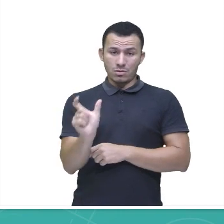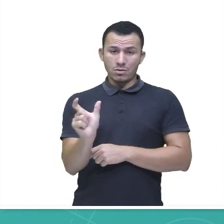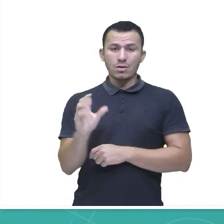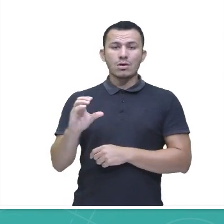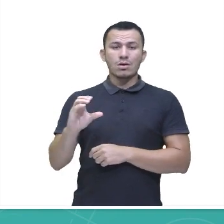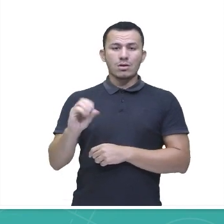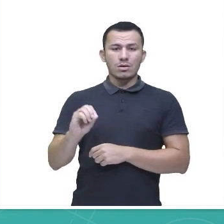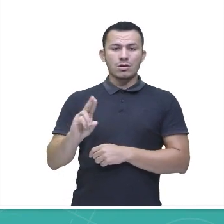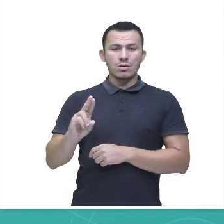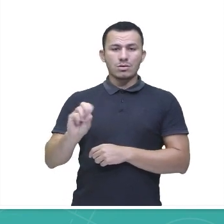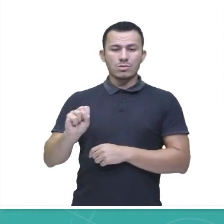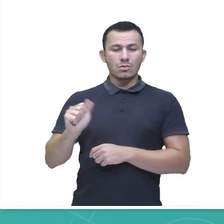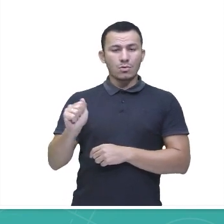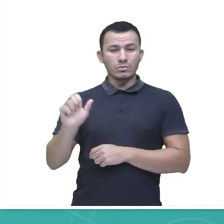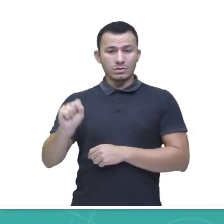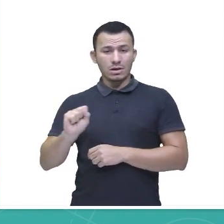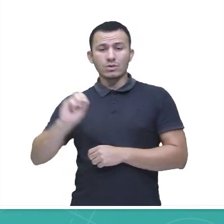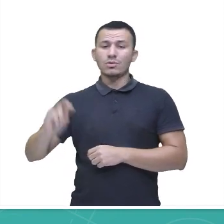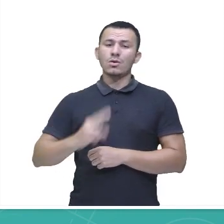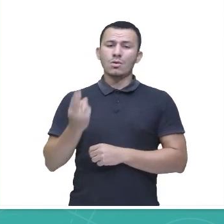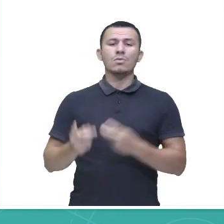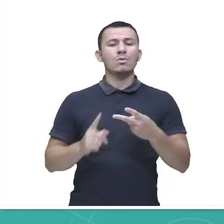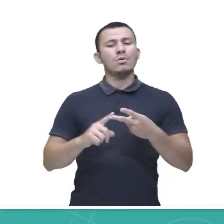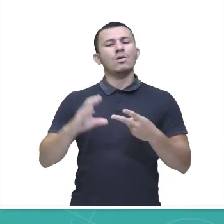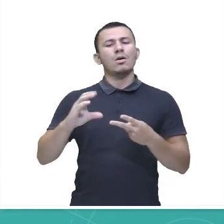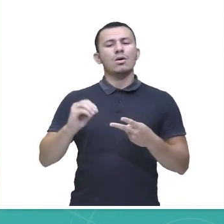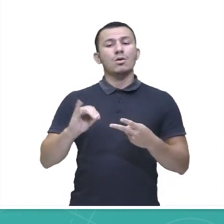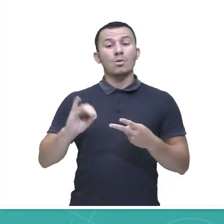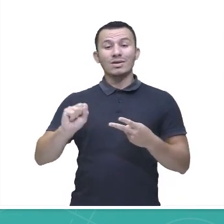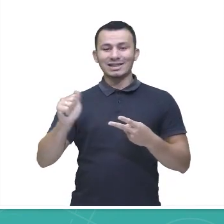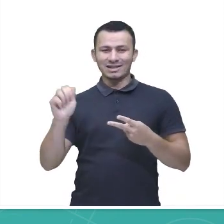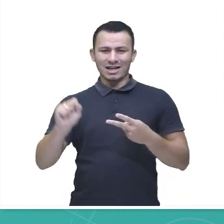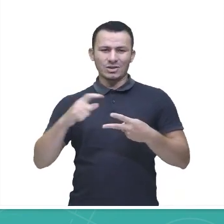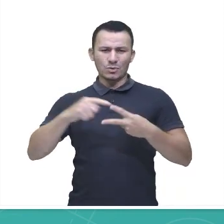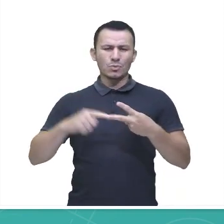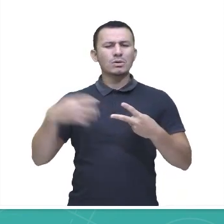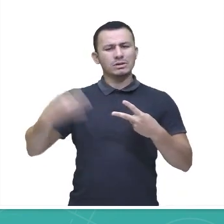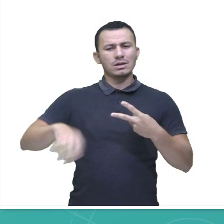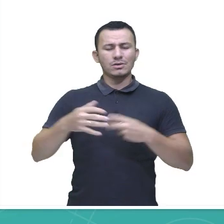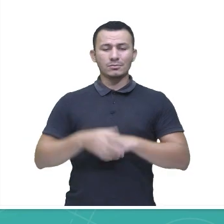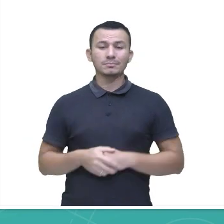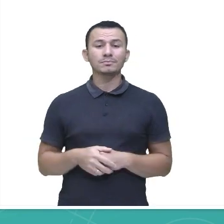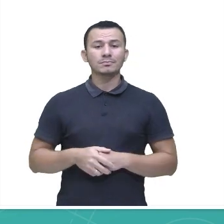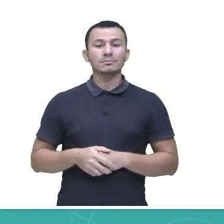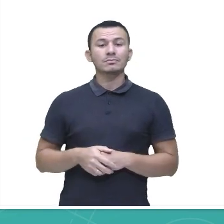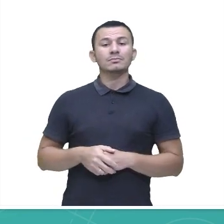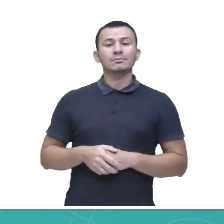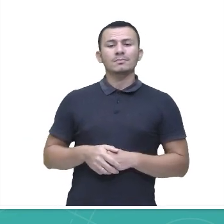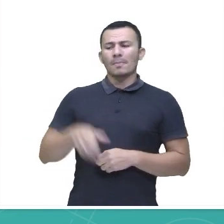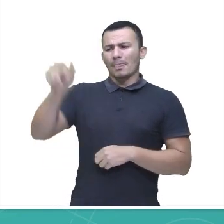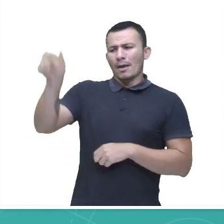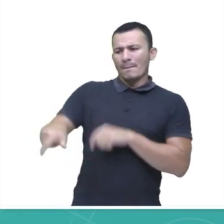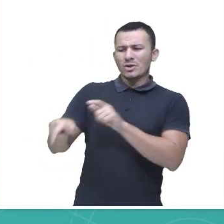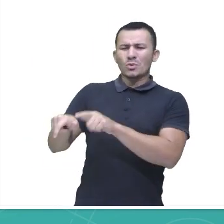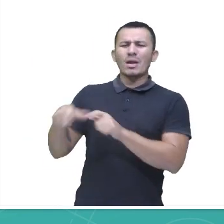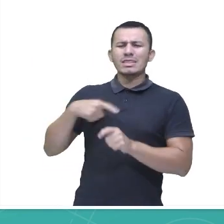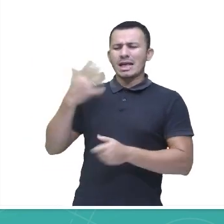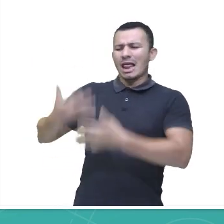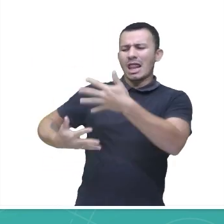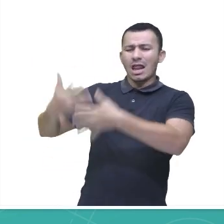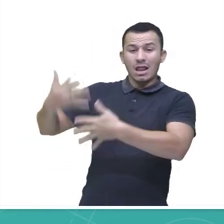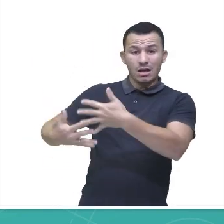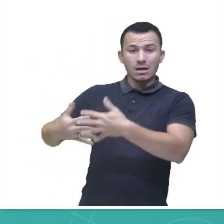correta, coisas ou coisas. As coisas, sim. As pessoas atrapalham.